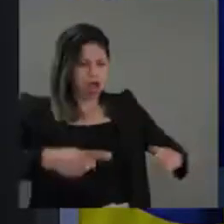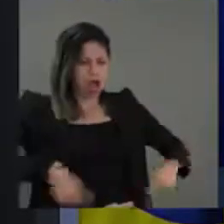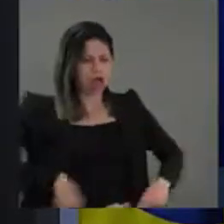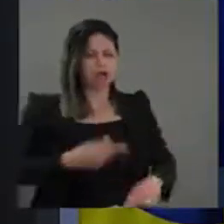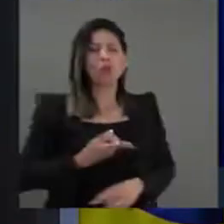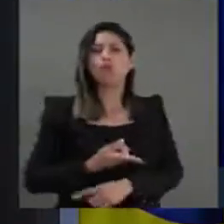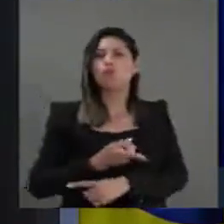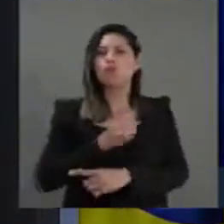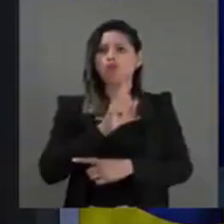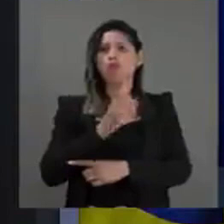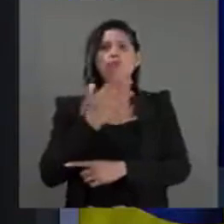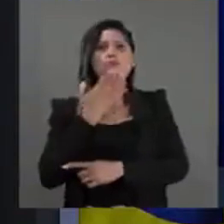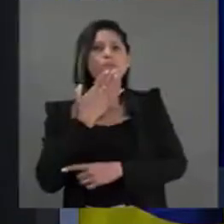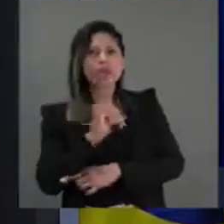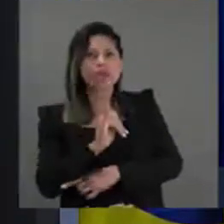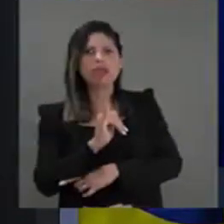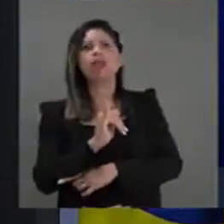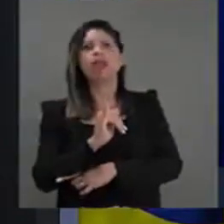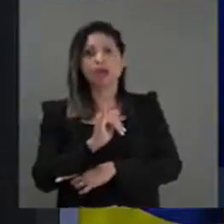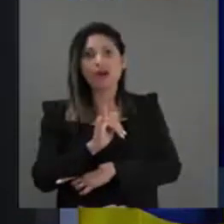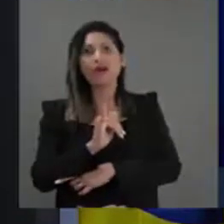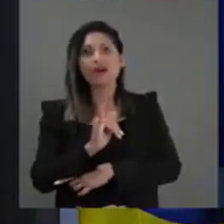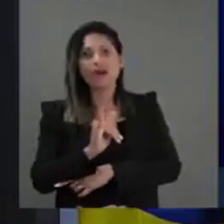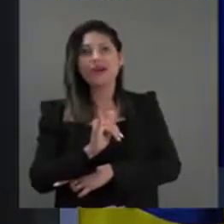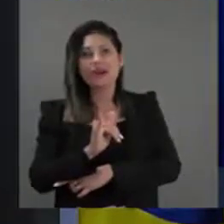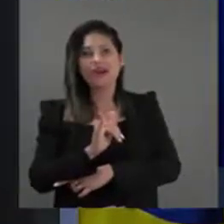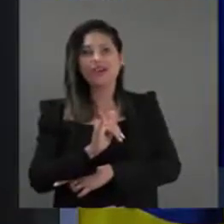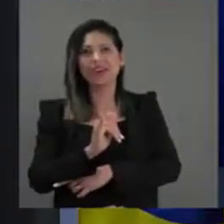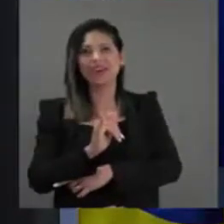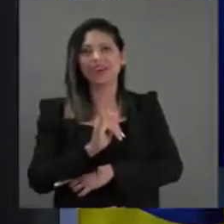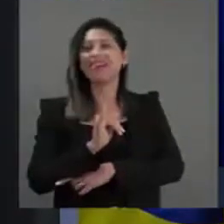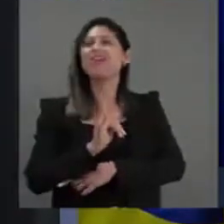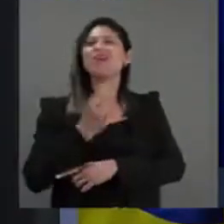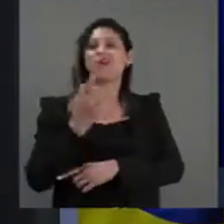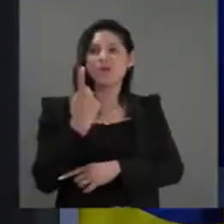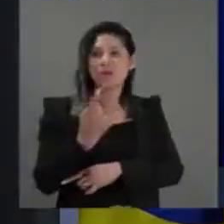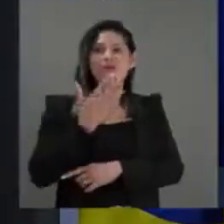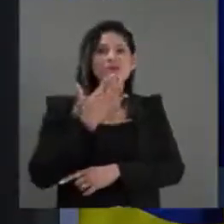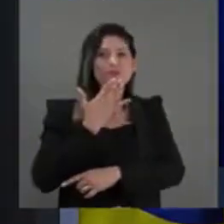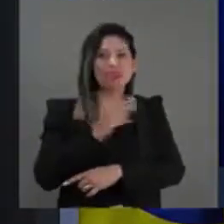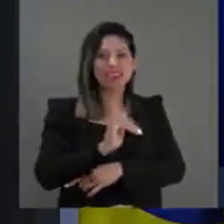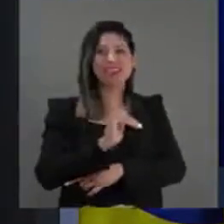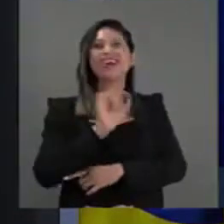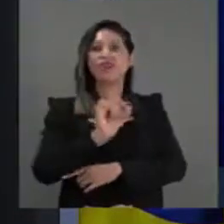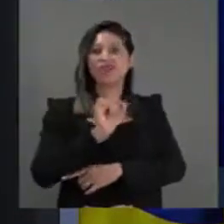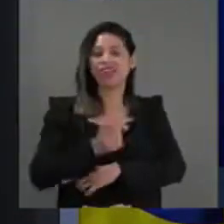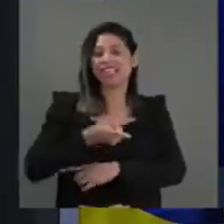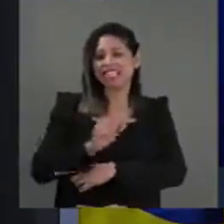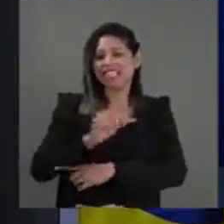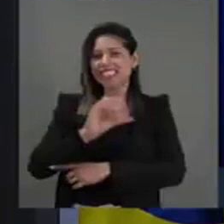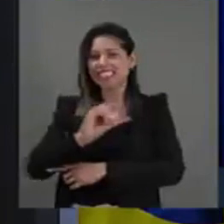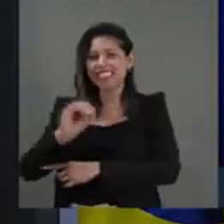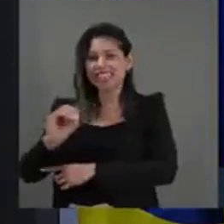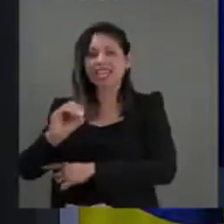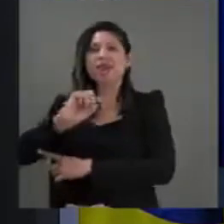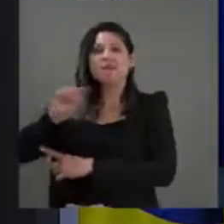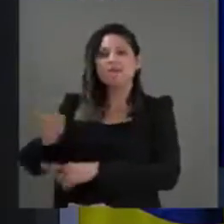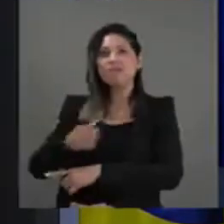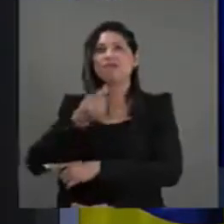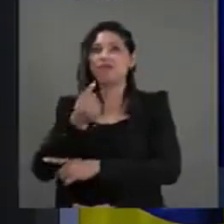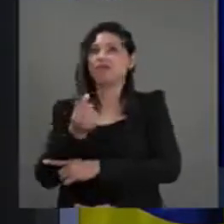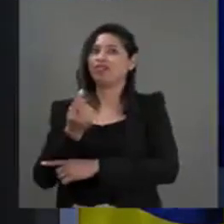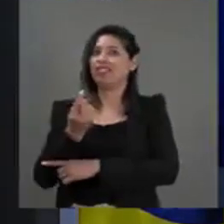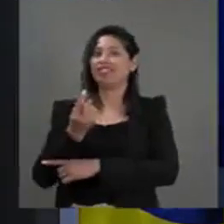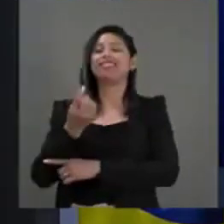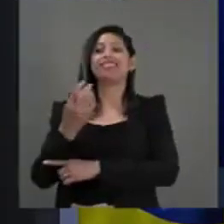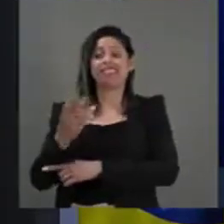vou repetir, 1 bi, B de bola e de índio, 1 bilhão e 100 milhões de reais só com propaganda e